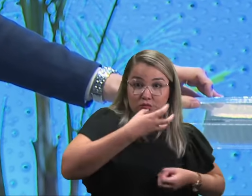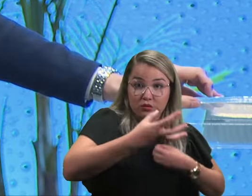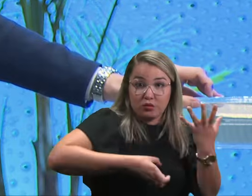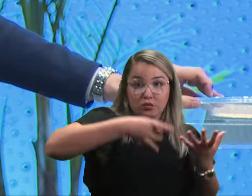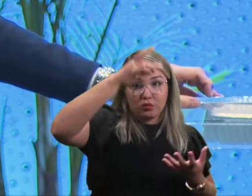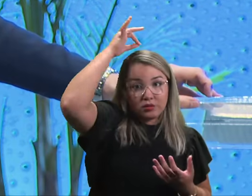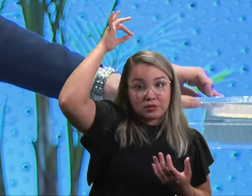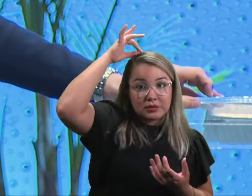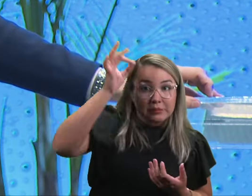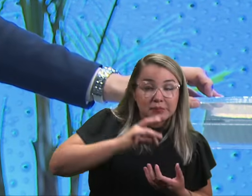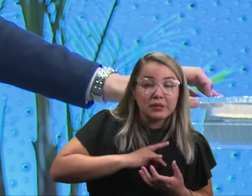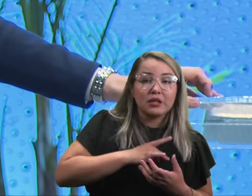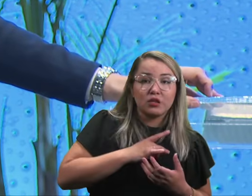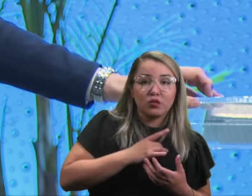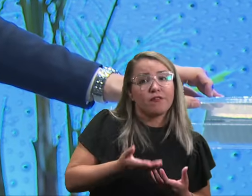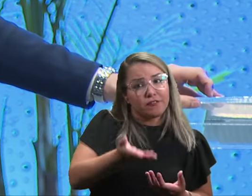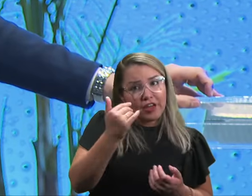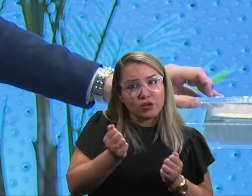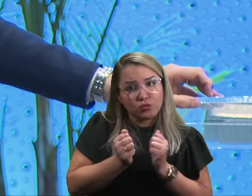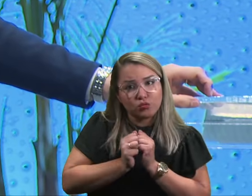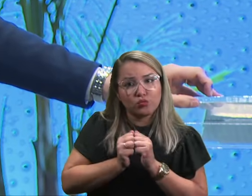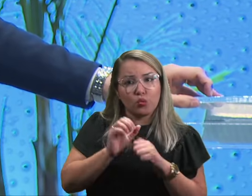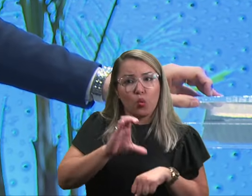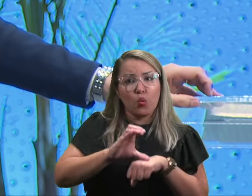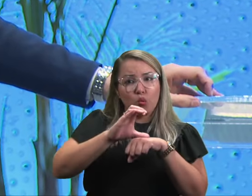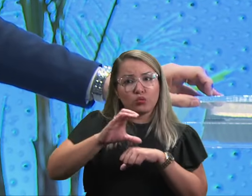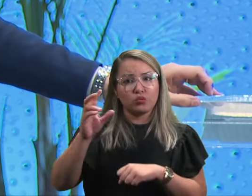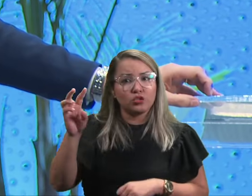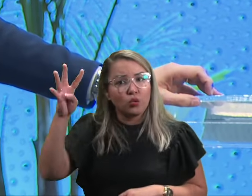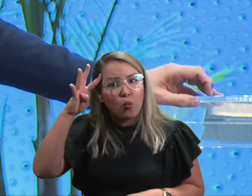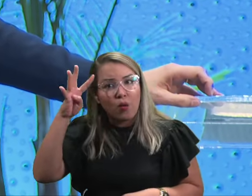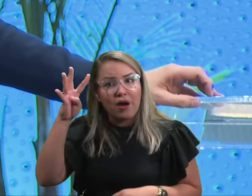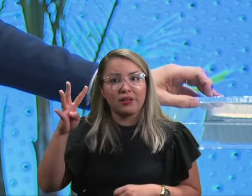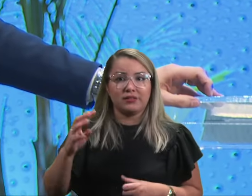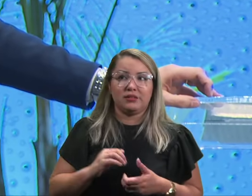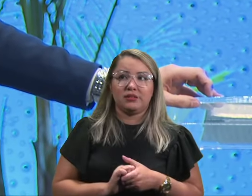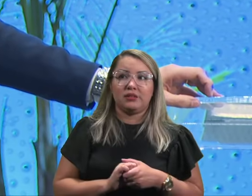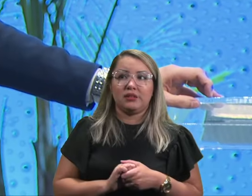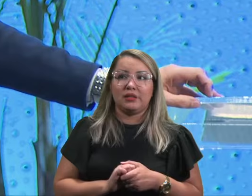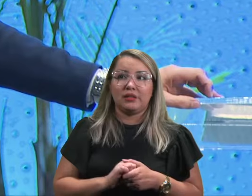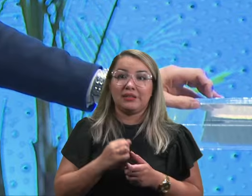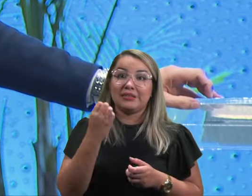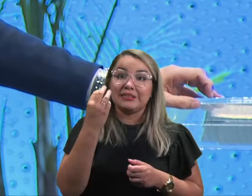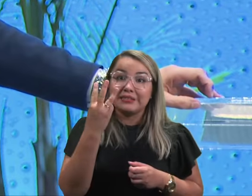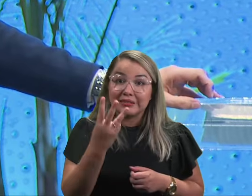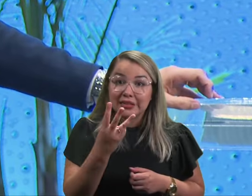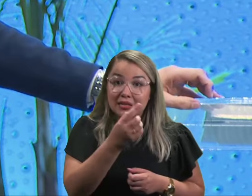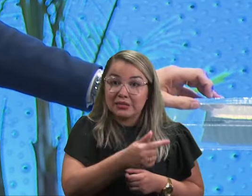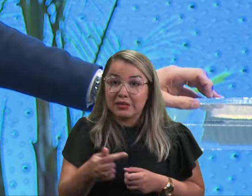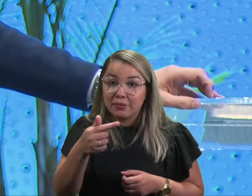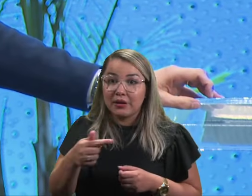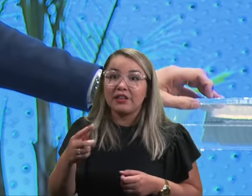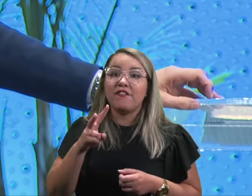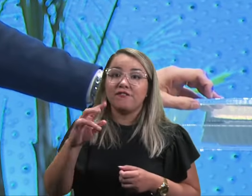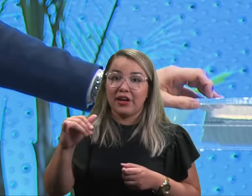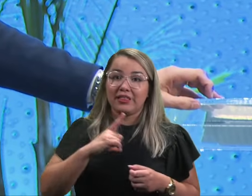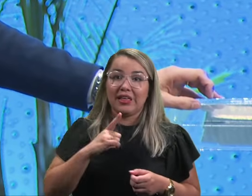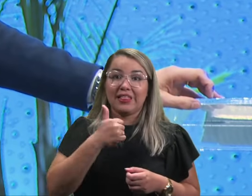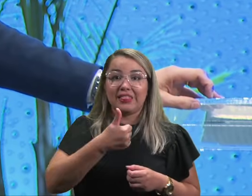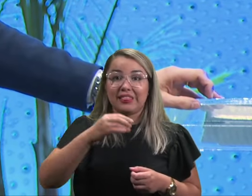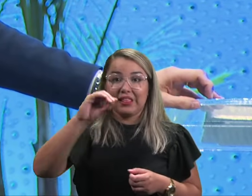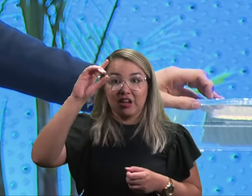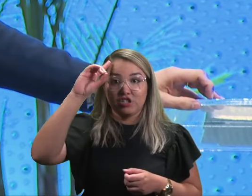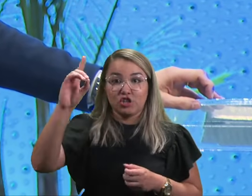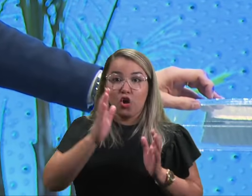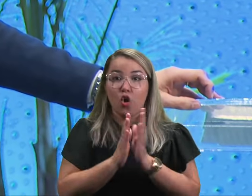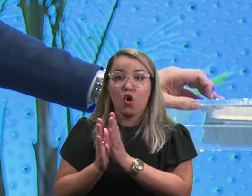os momentos que essa igreja estiver aberta. Daqui a poucas, três semanas, nós vamos ter aqui 10 dias de oração nessa